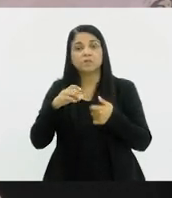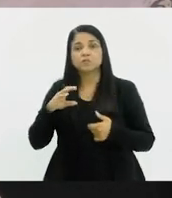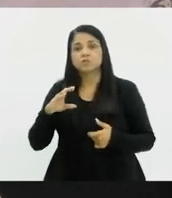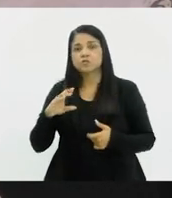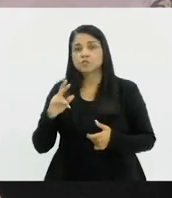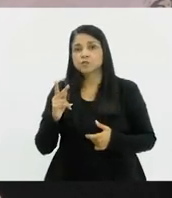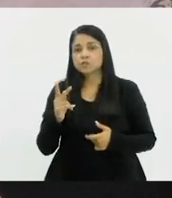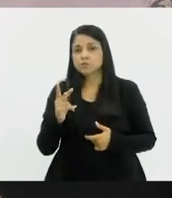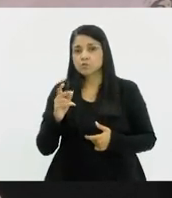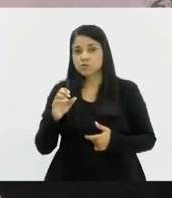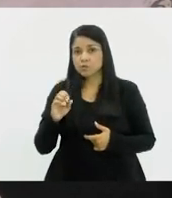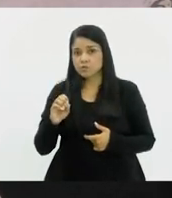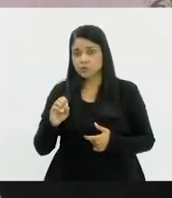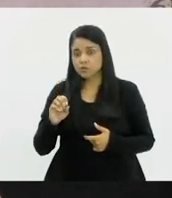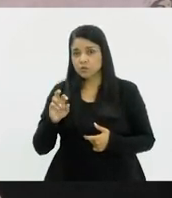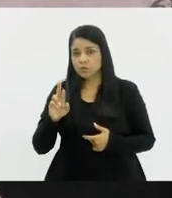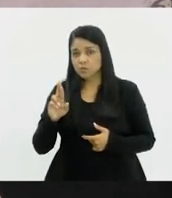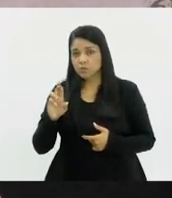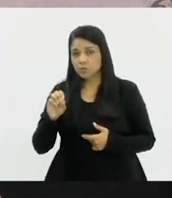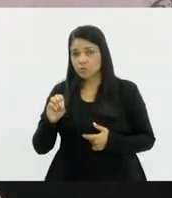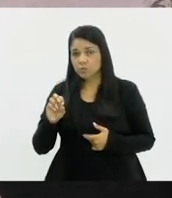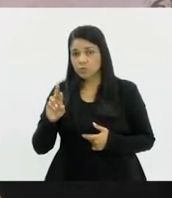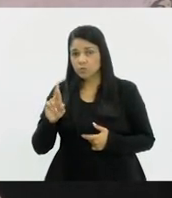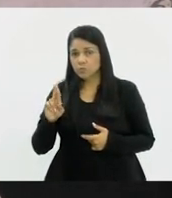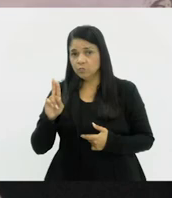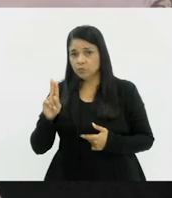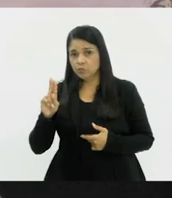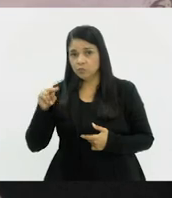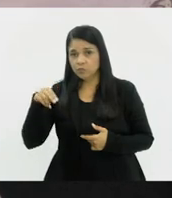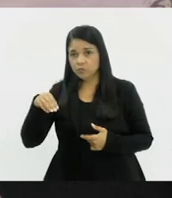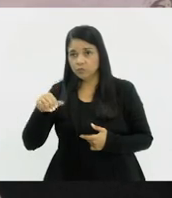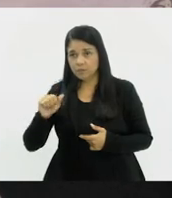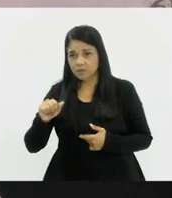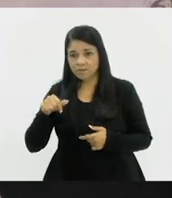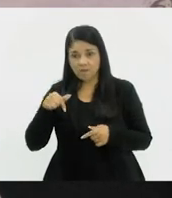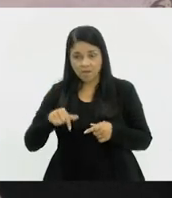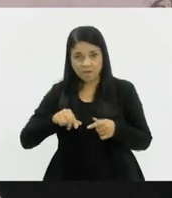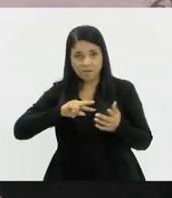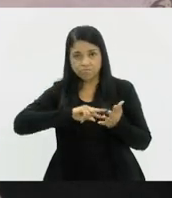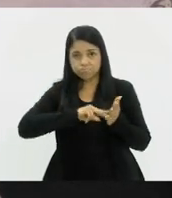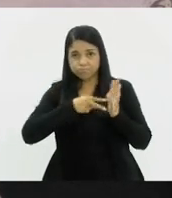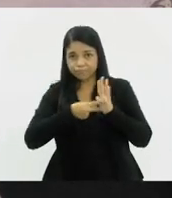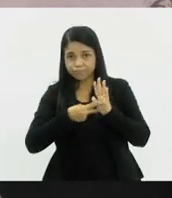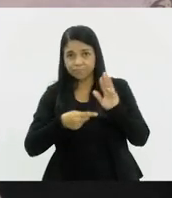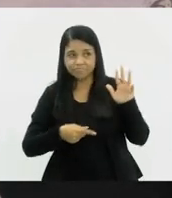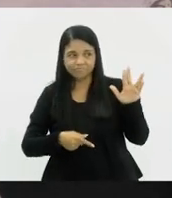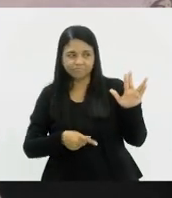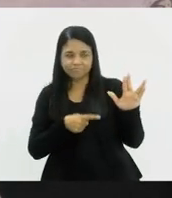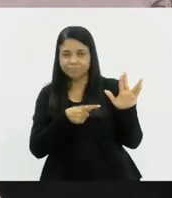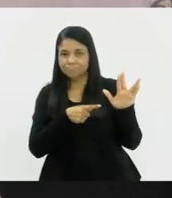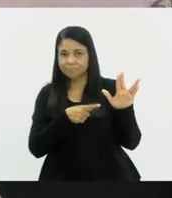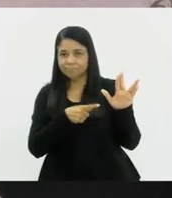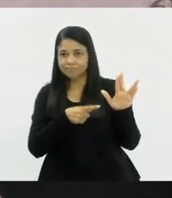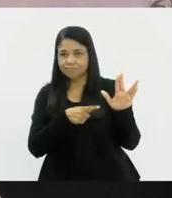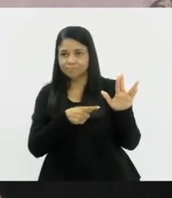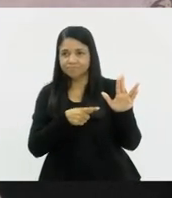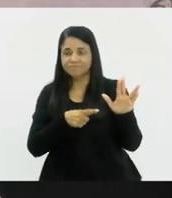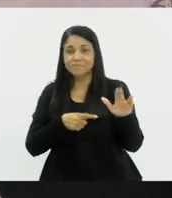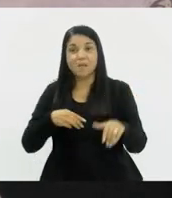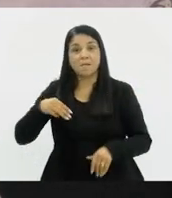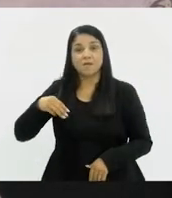churum que que eu acho que aqui ele chama maconha Mas maconha não é xur